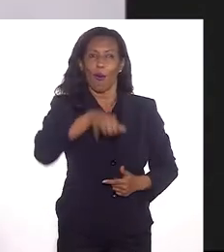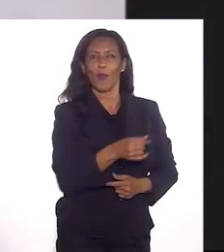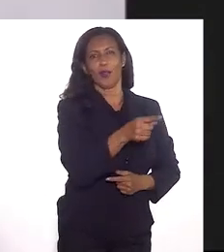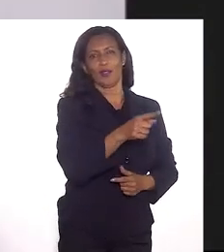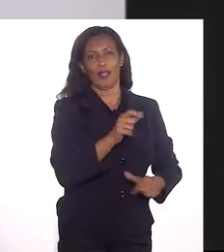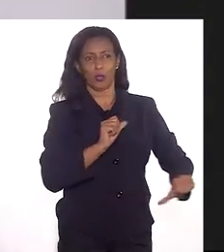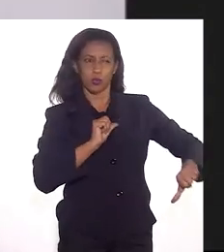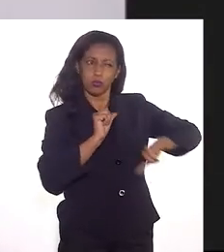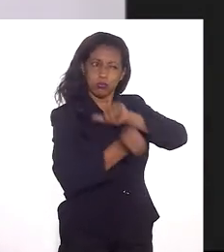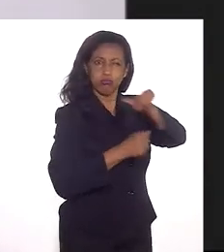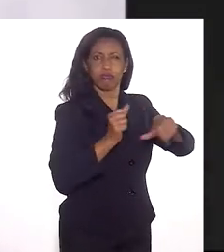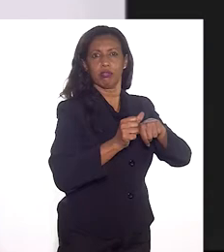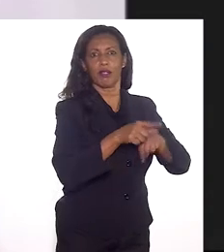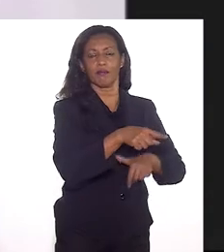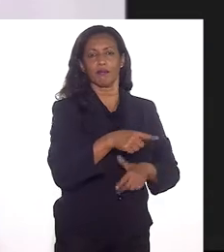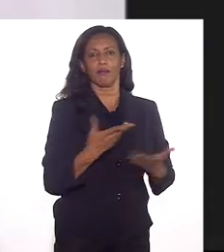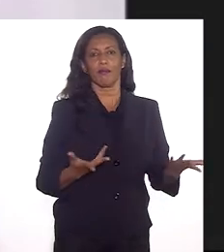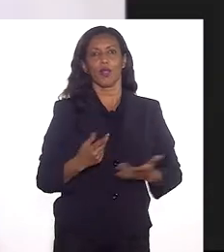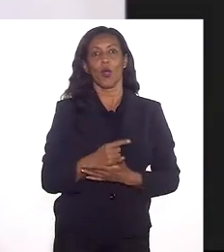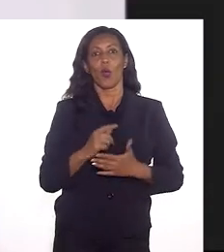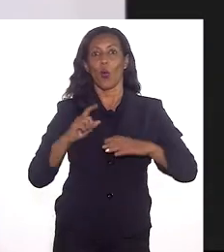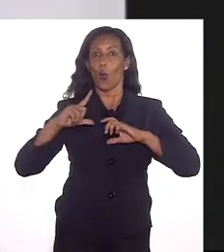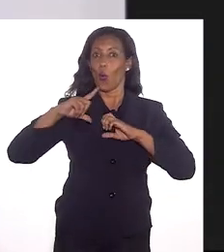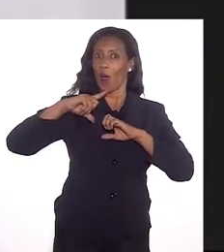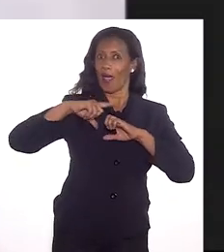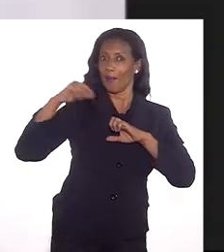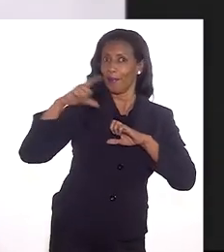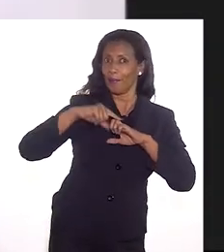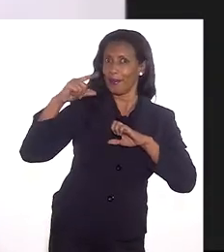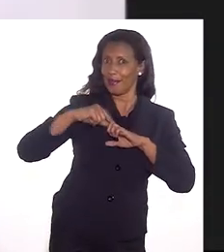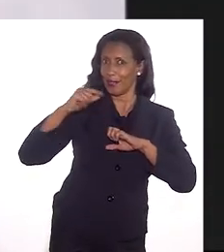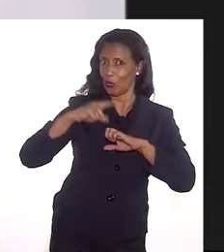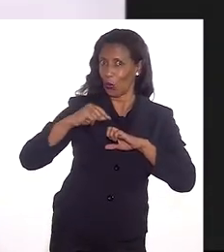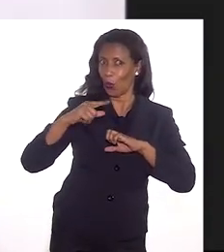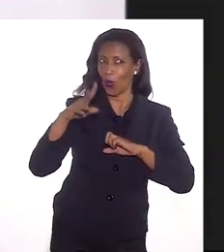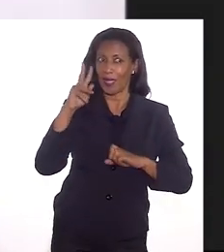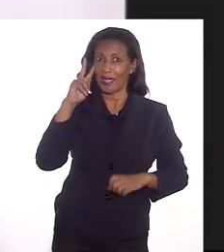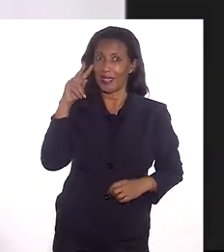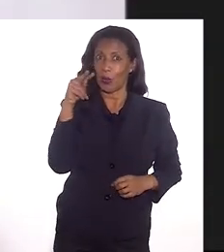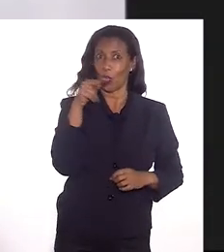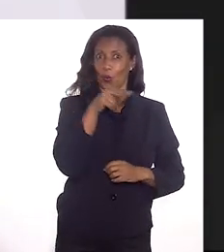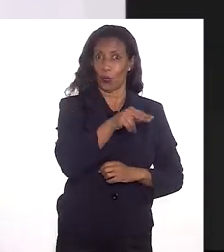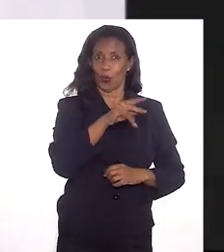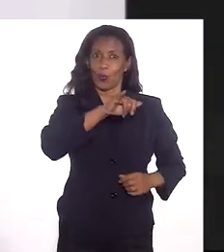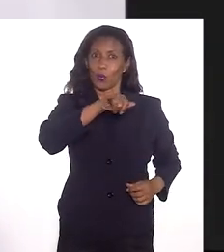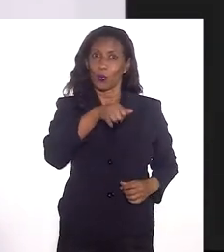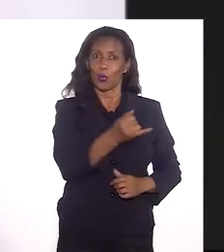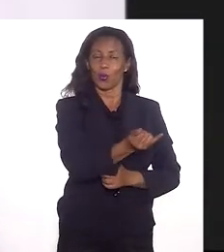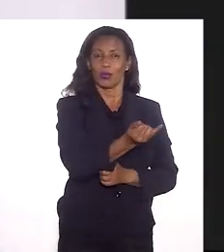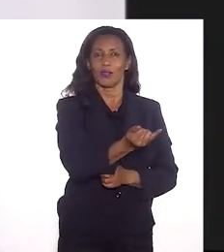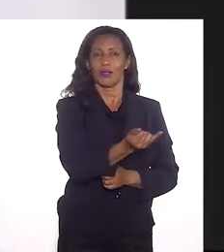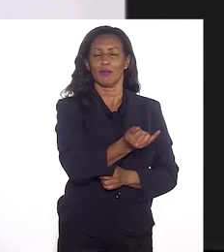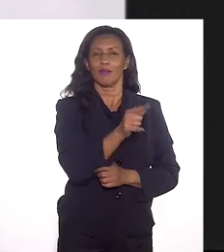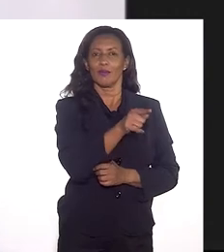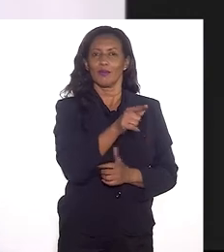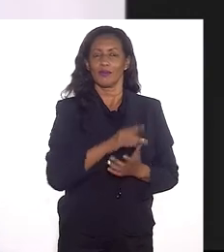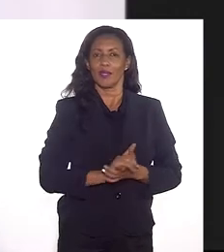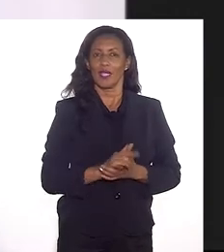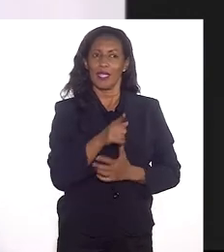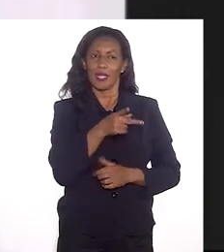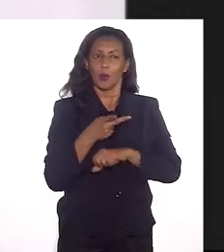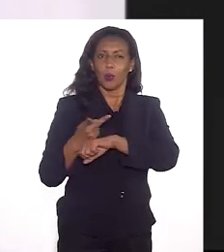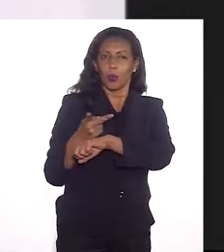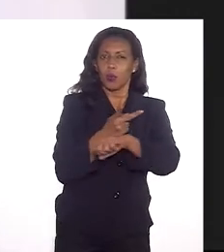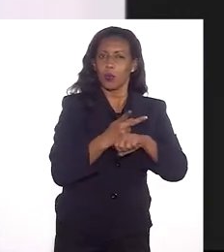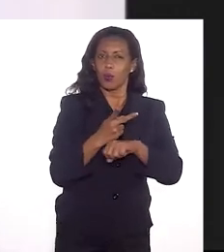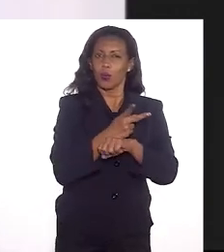como oportunidades. Afinal de contas, o empreendedor que é empreendedor, ele olha para as oportunidades